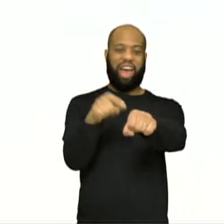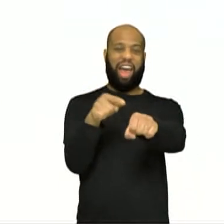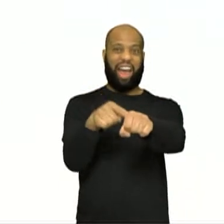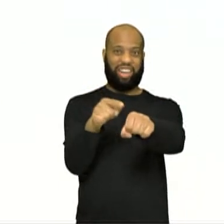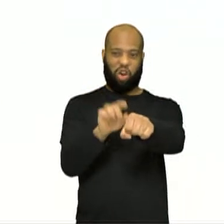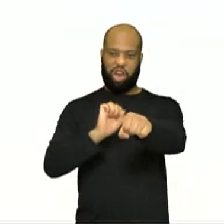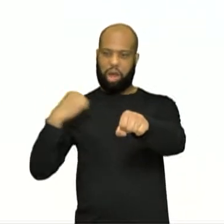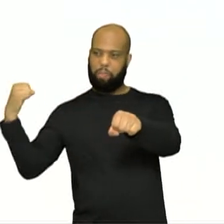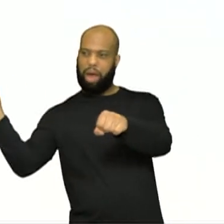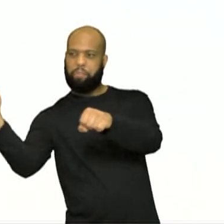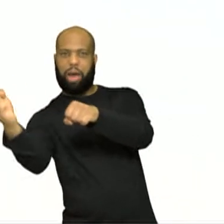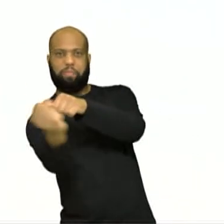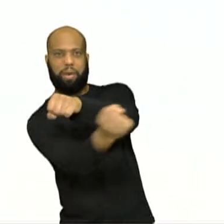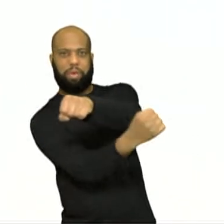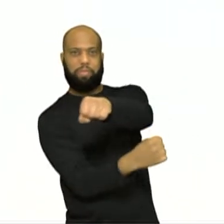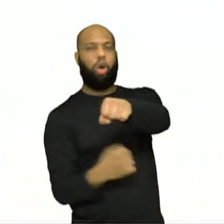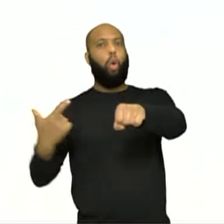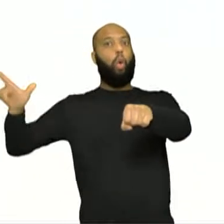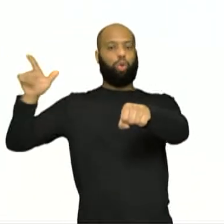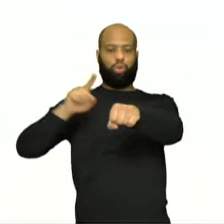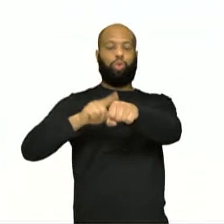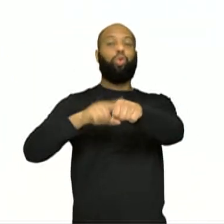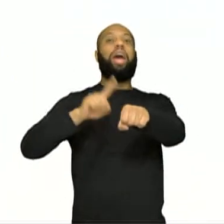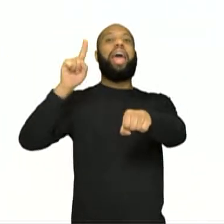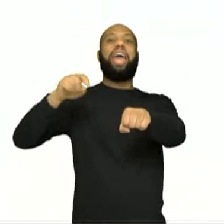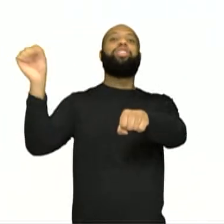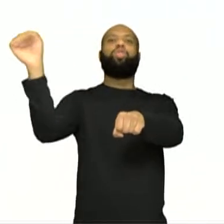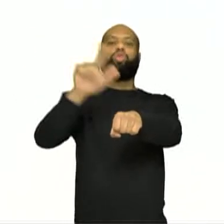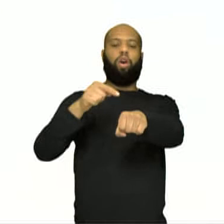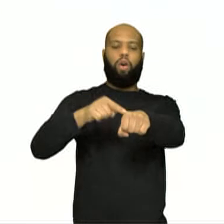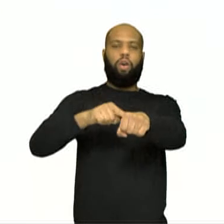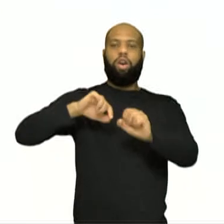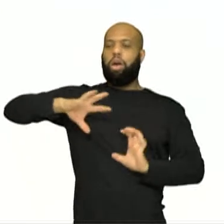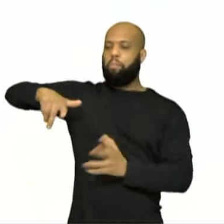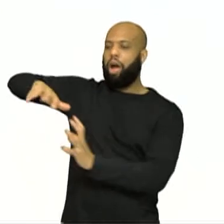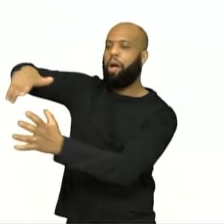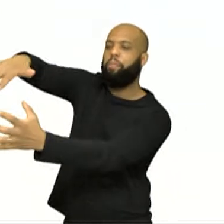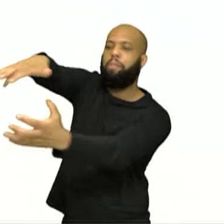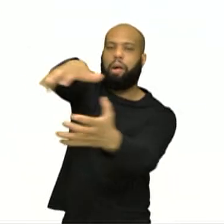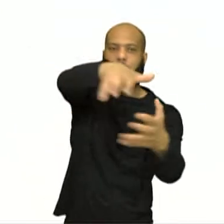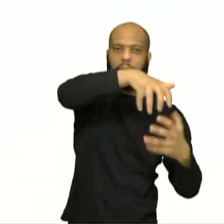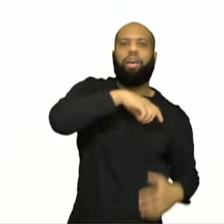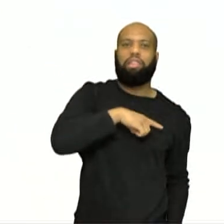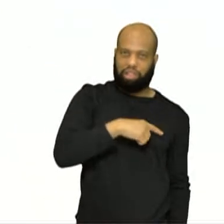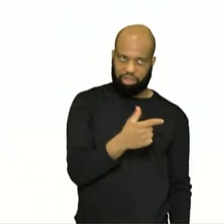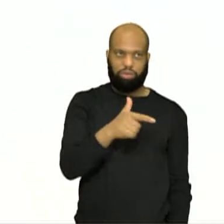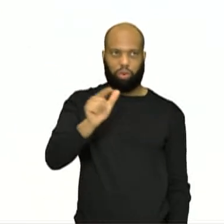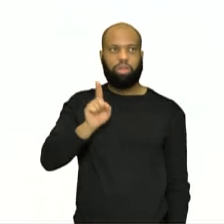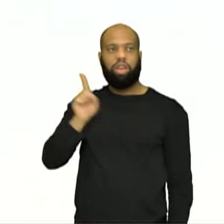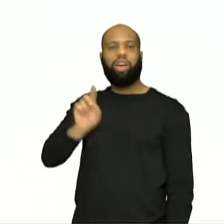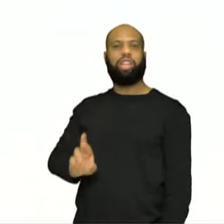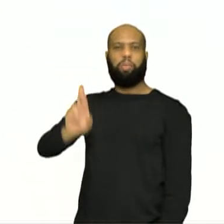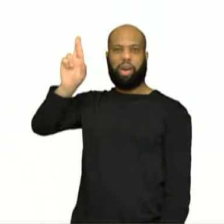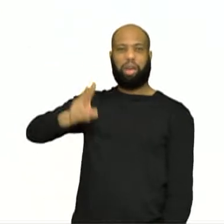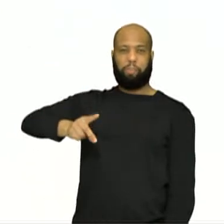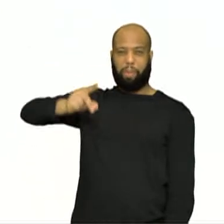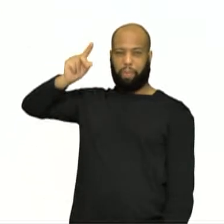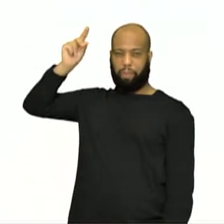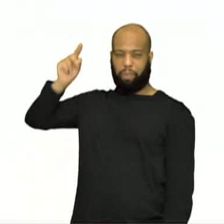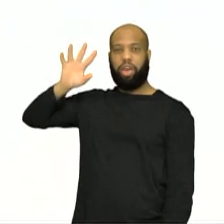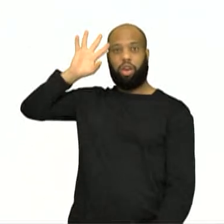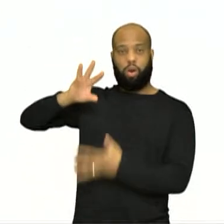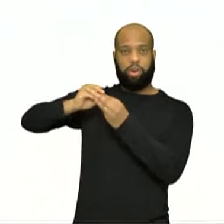solar e os planetas em volta. Então aqui um diagrama, uma representação um tanto quanto antiga, para a gente entender o que